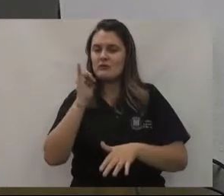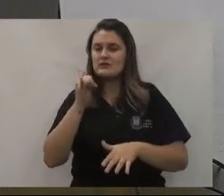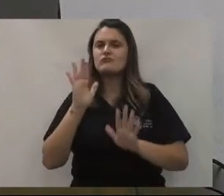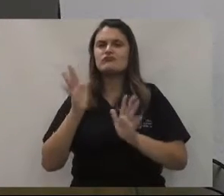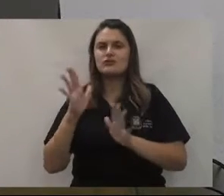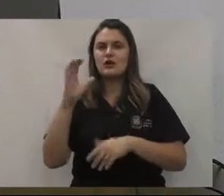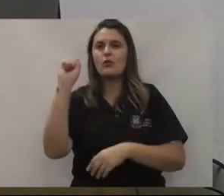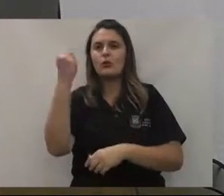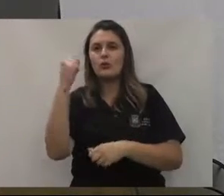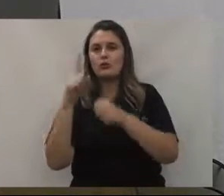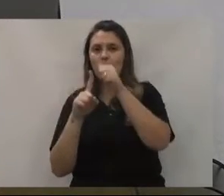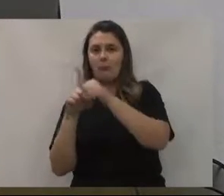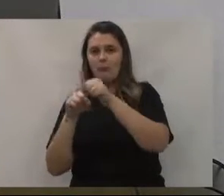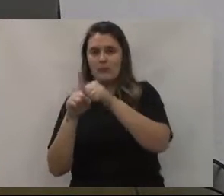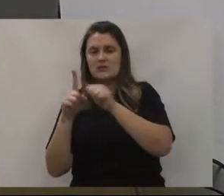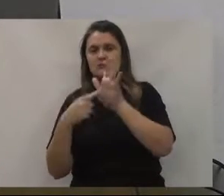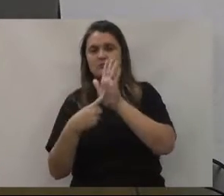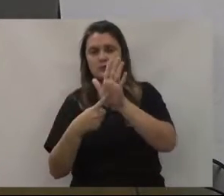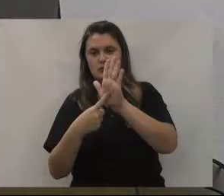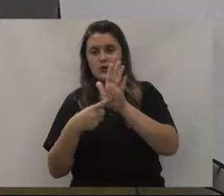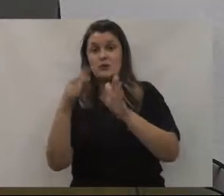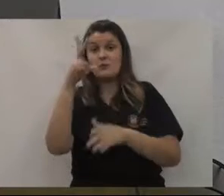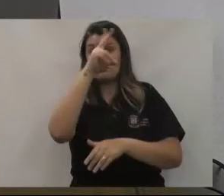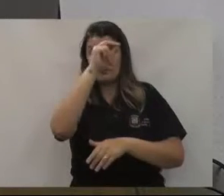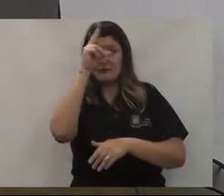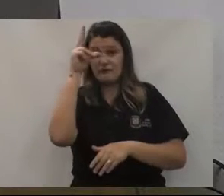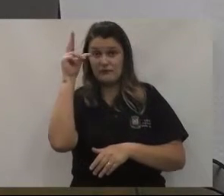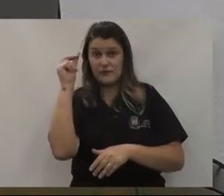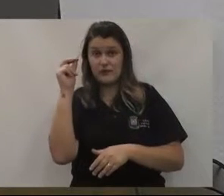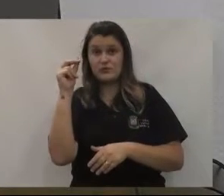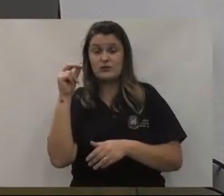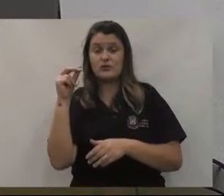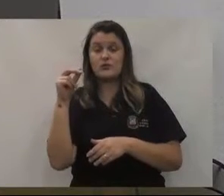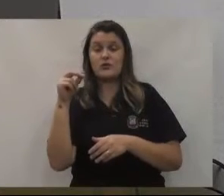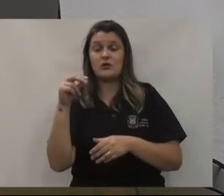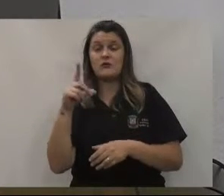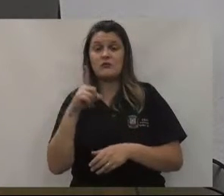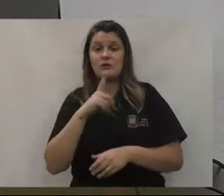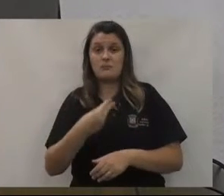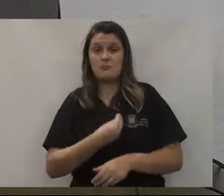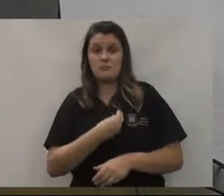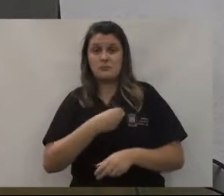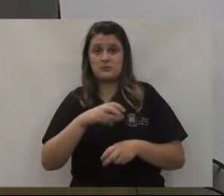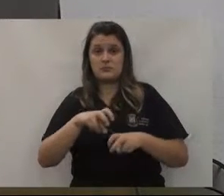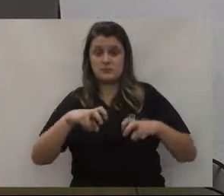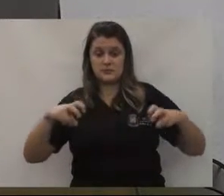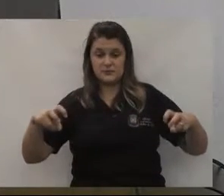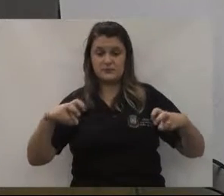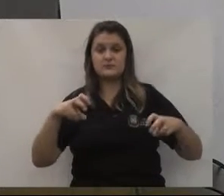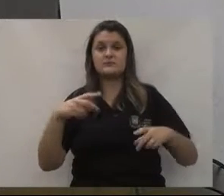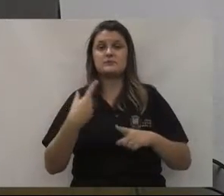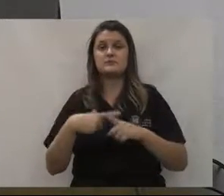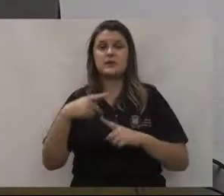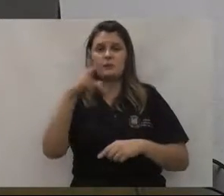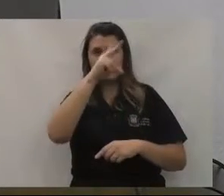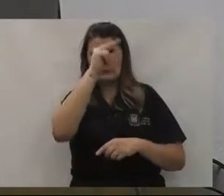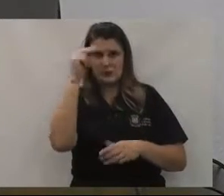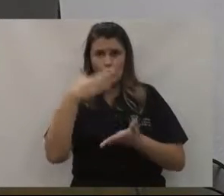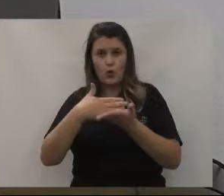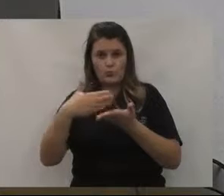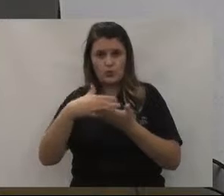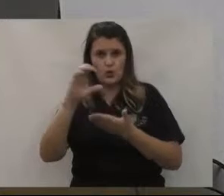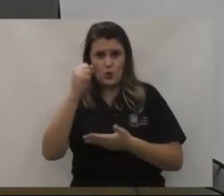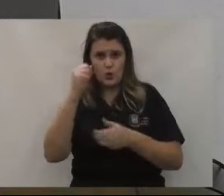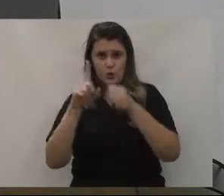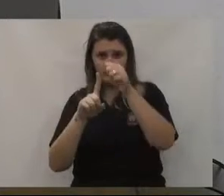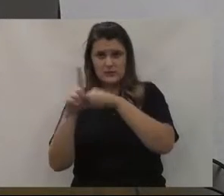há 8 meses, quando o prefeito estava tinha assumido há 8 meses, nos